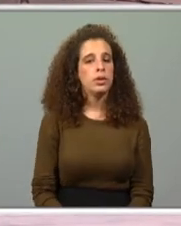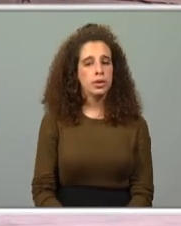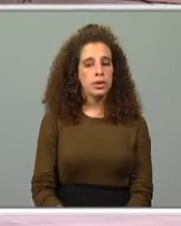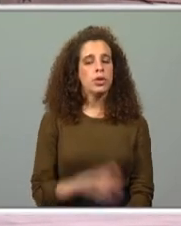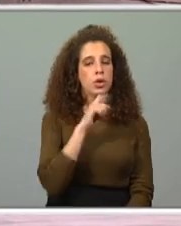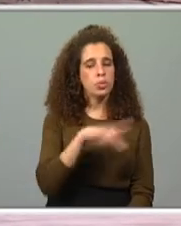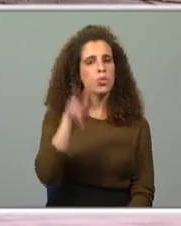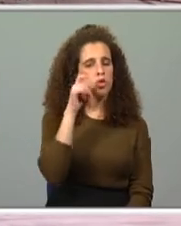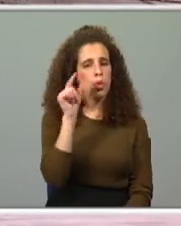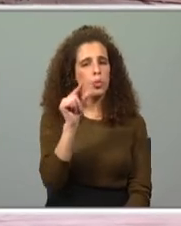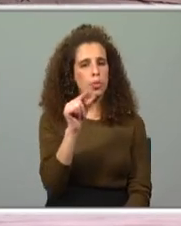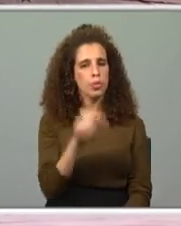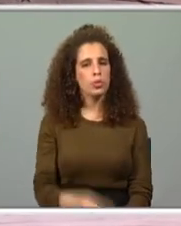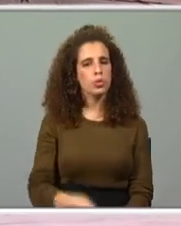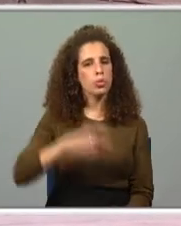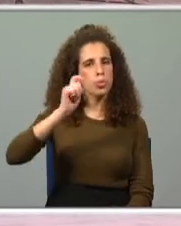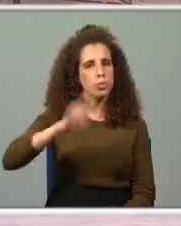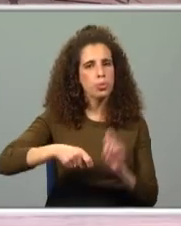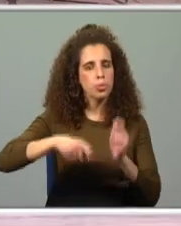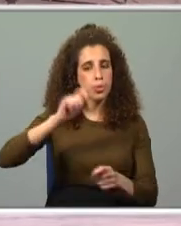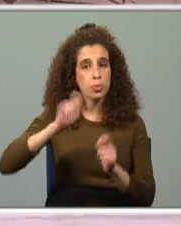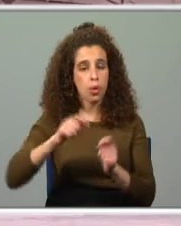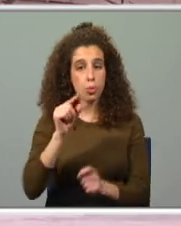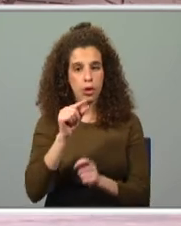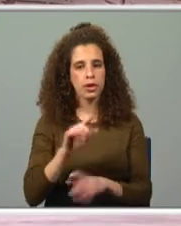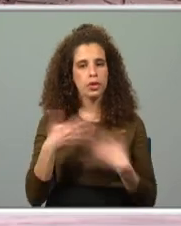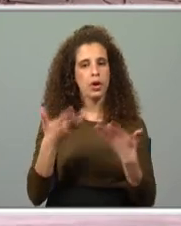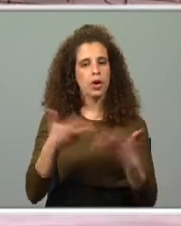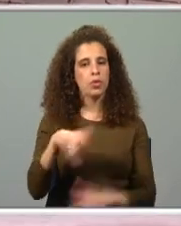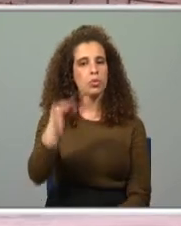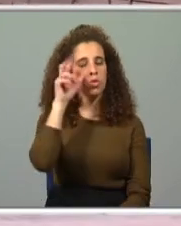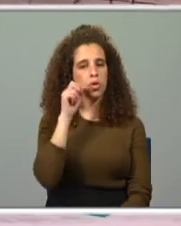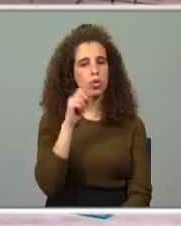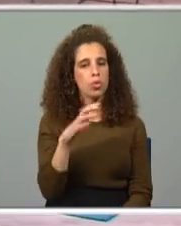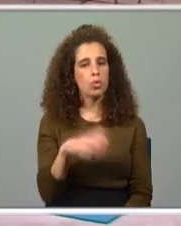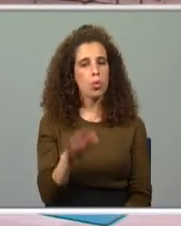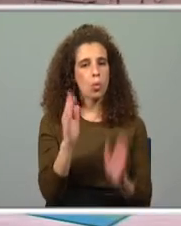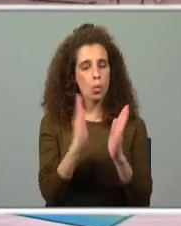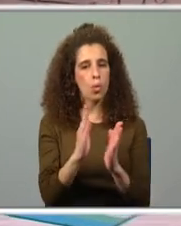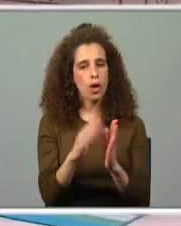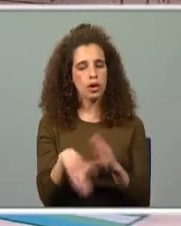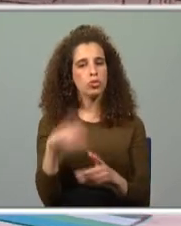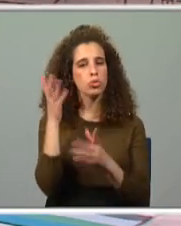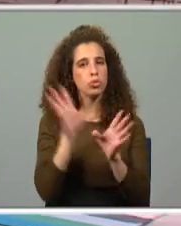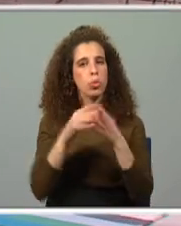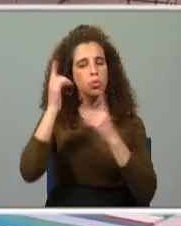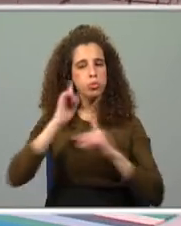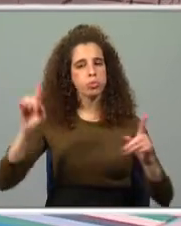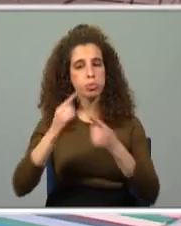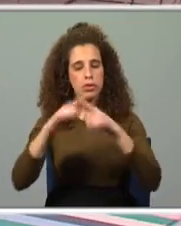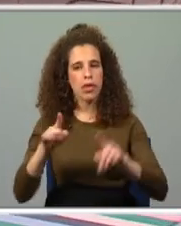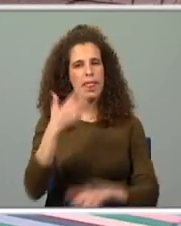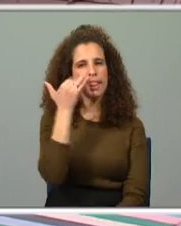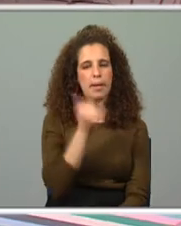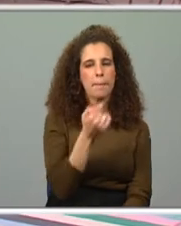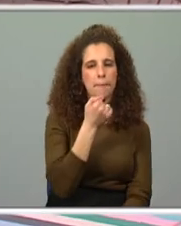Foi possível ouvirmos um bocadinho ainda do rufar do tambor, Exatamente. Não é? Exatamente. Então agora vamos ouvir um excerto de uma orquestra um bocadinho diferente e vamos